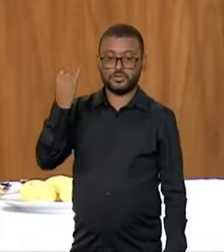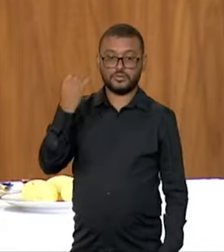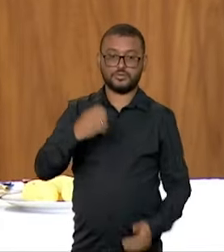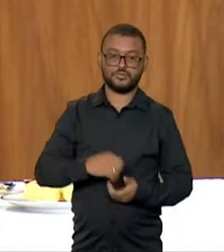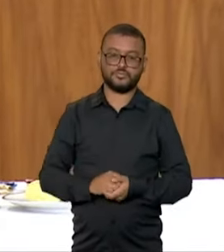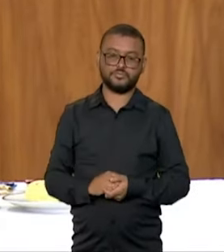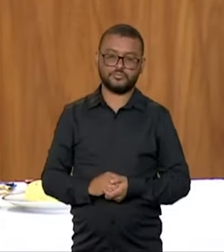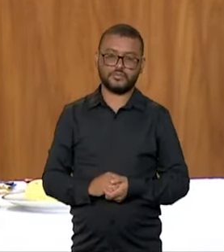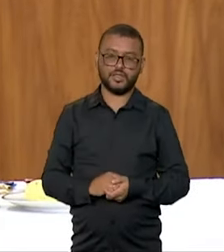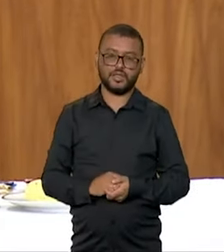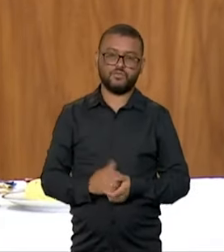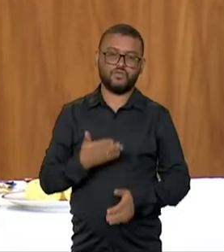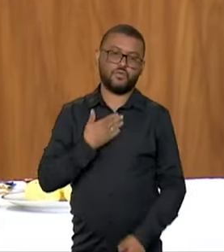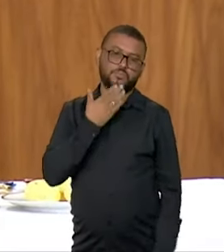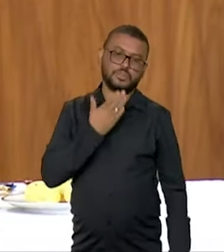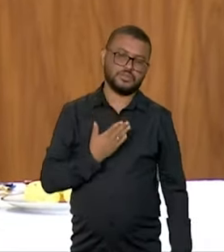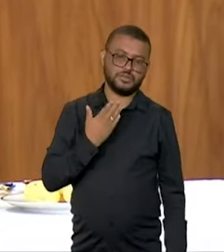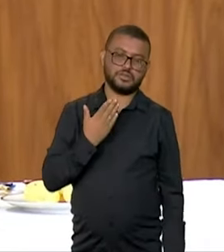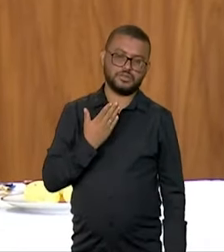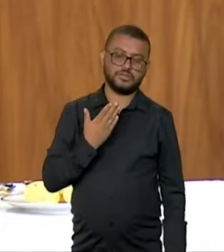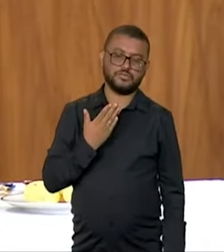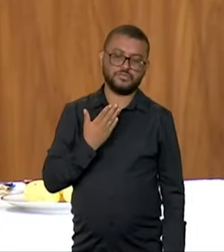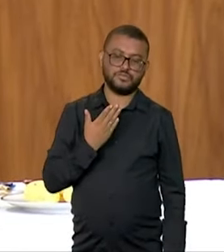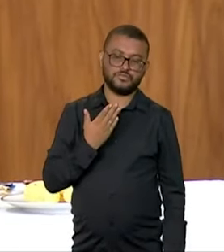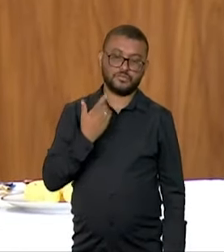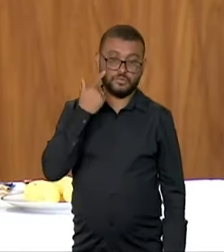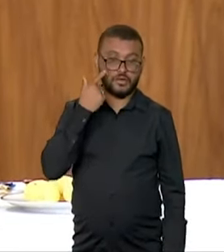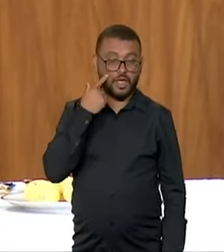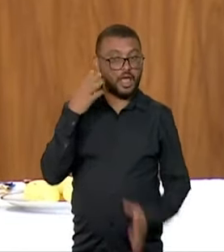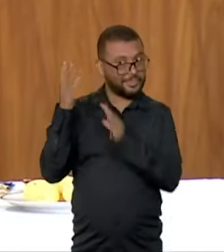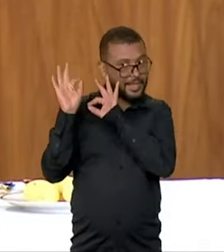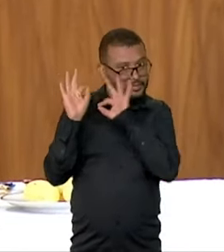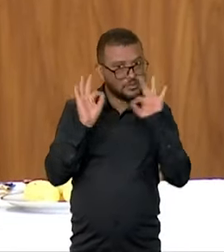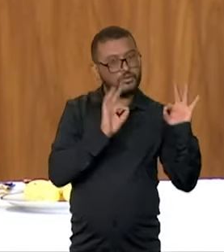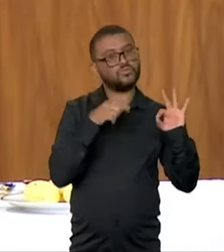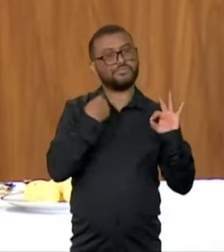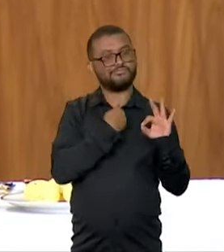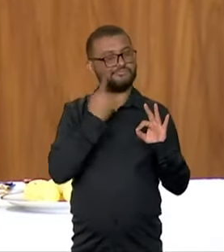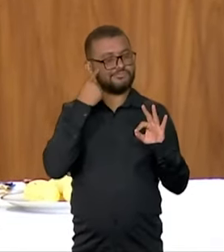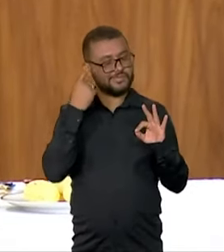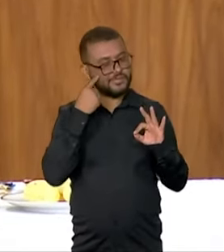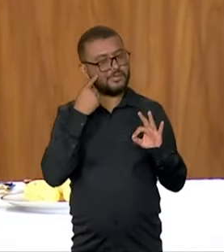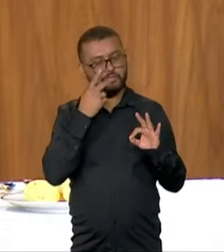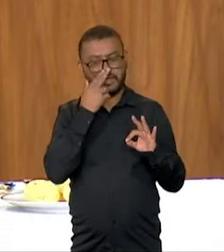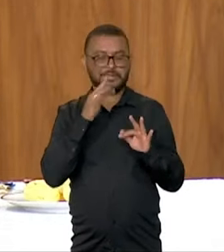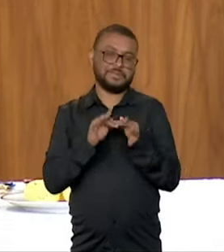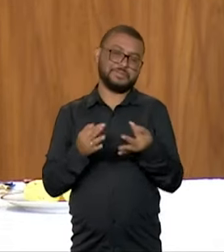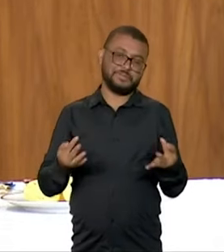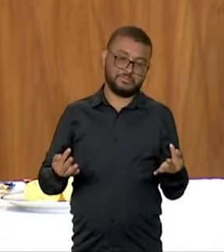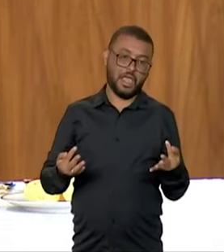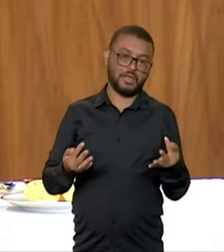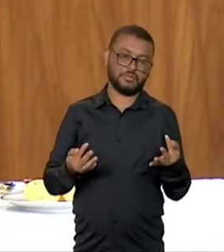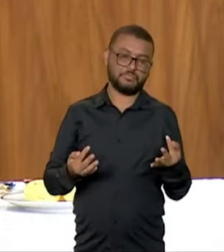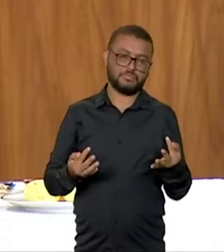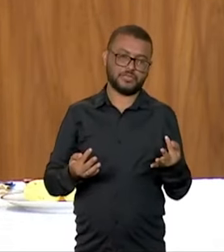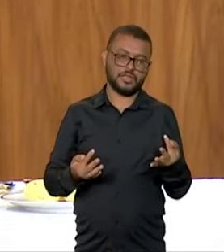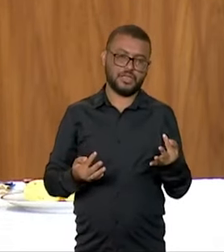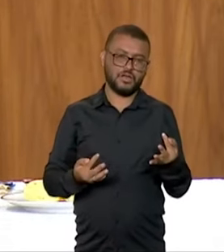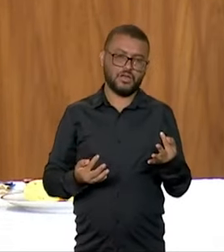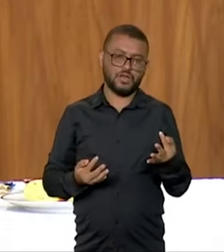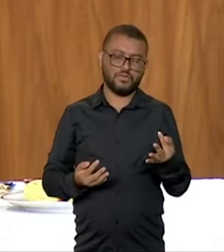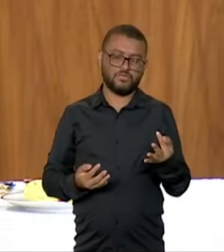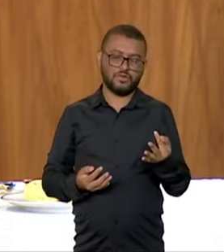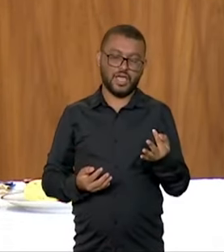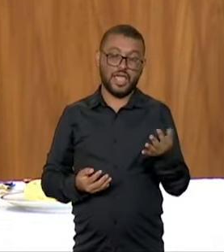chamar a atenção de um aspecto que pode parecer até uma questão menor. Mas quem conhece